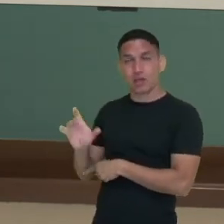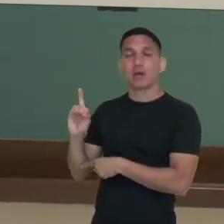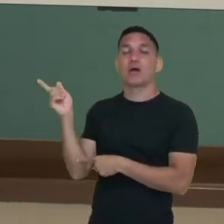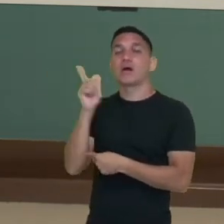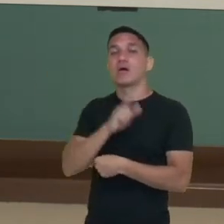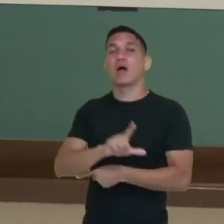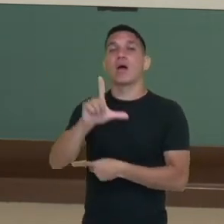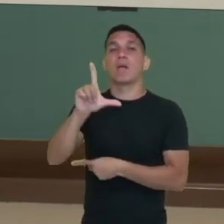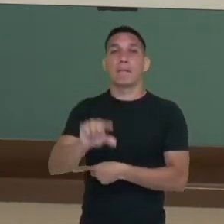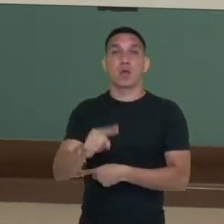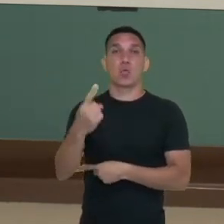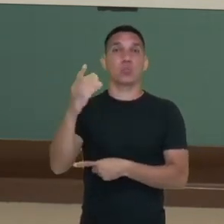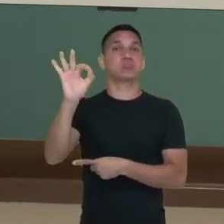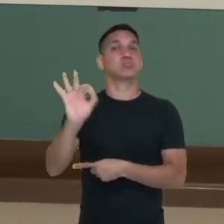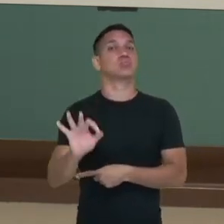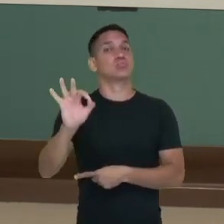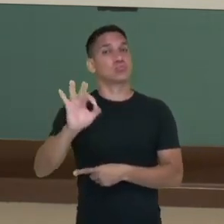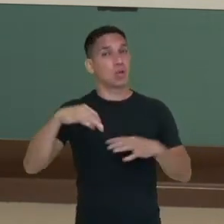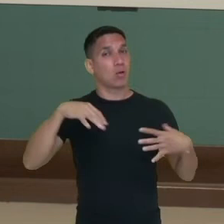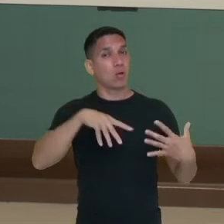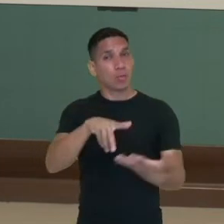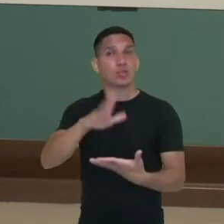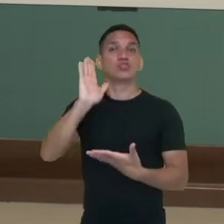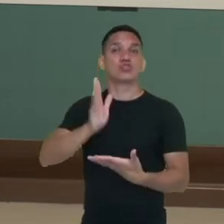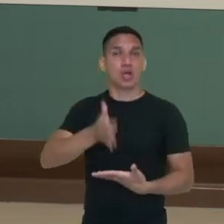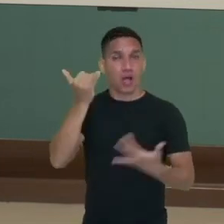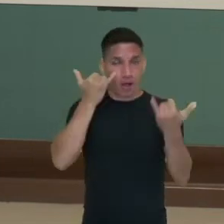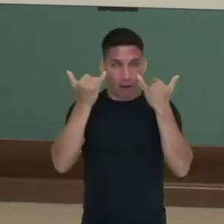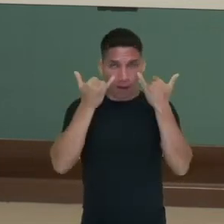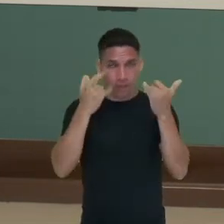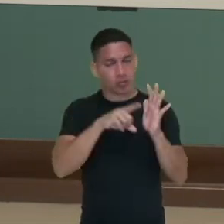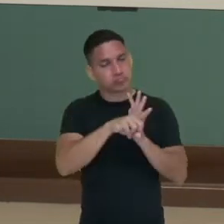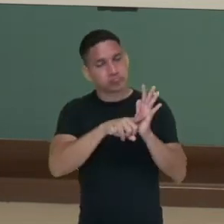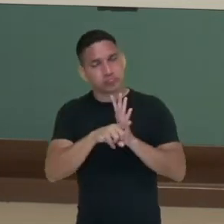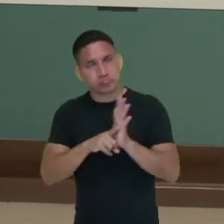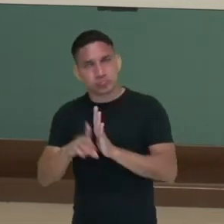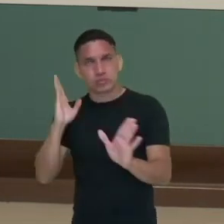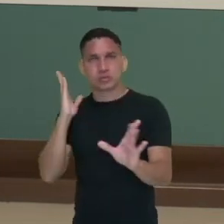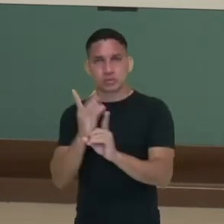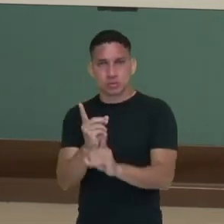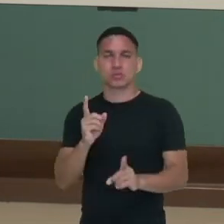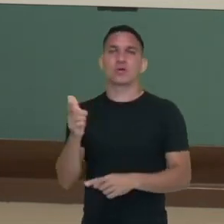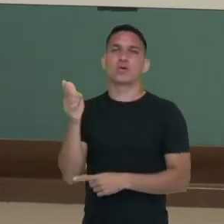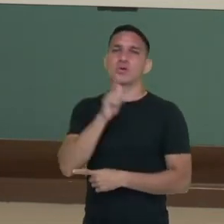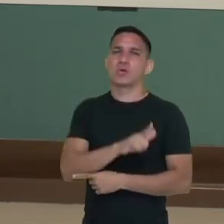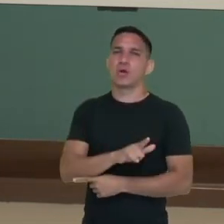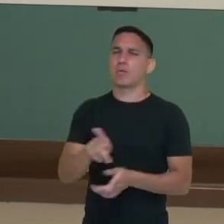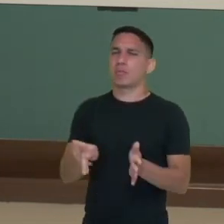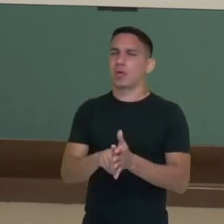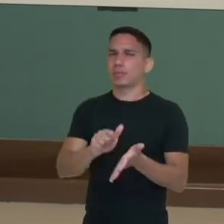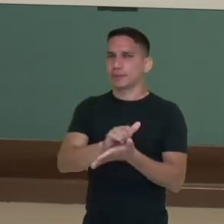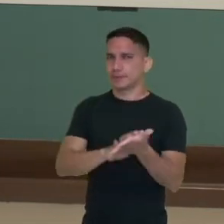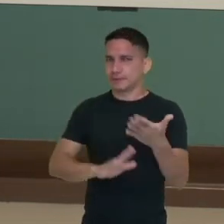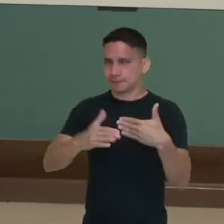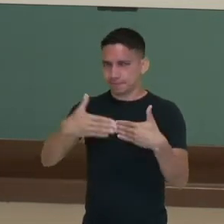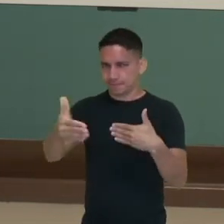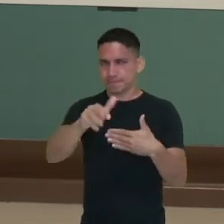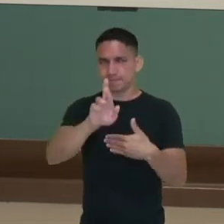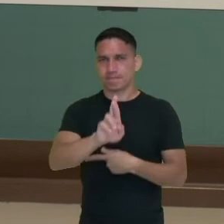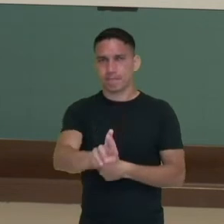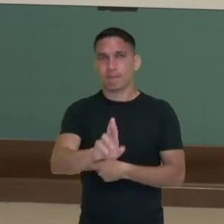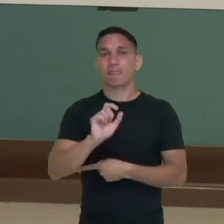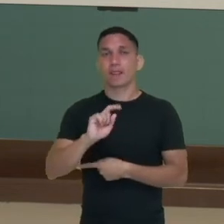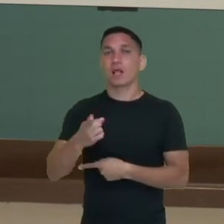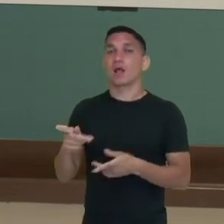PIB mundial, ok? Isso aqui são informações para já a gente propor a nossa atividade. E o continente participa